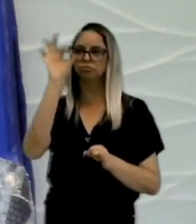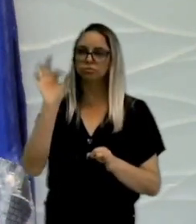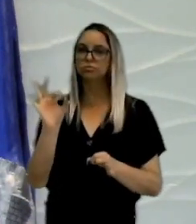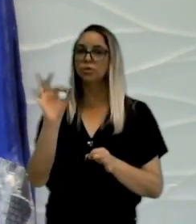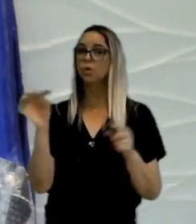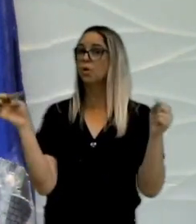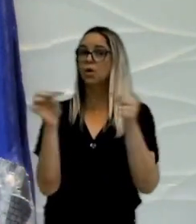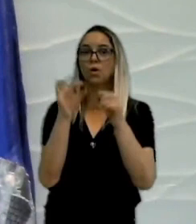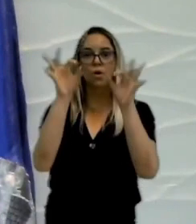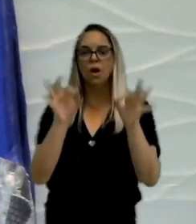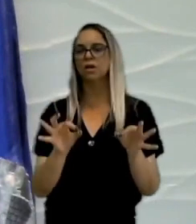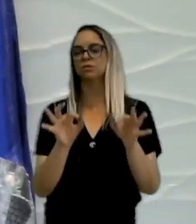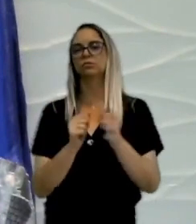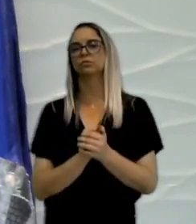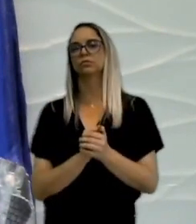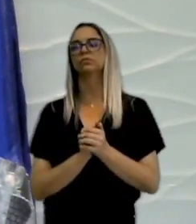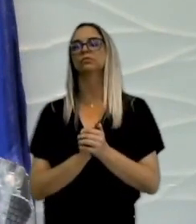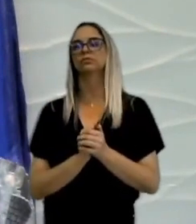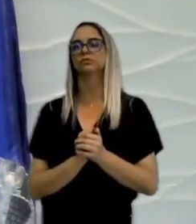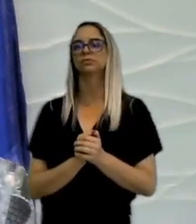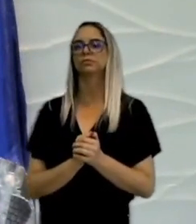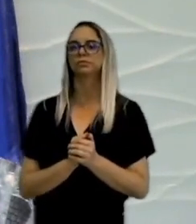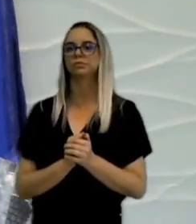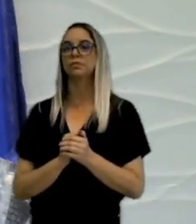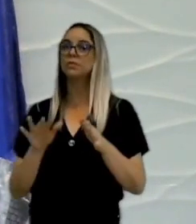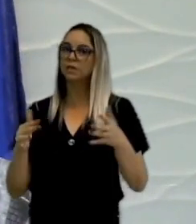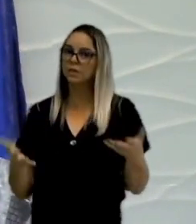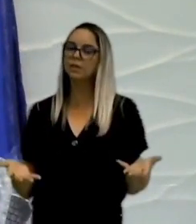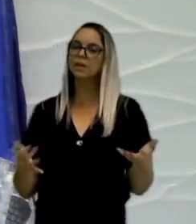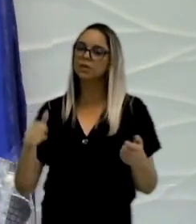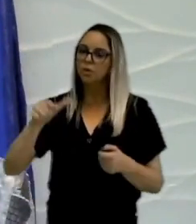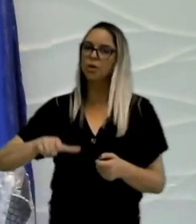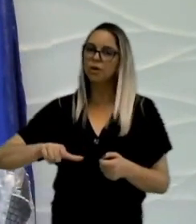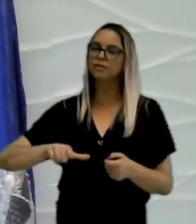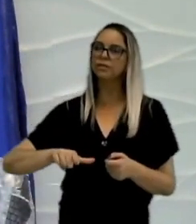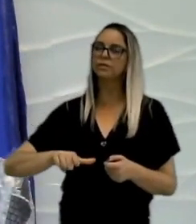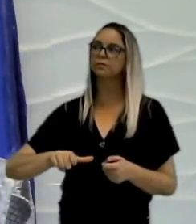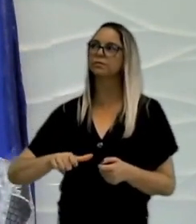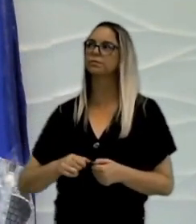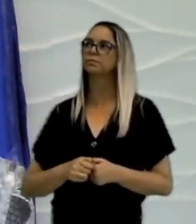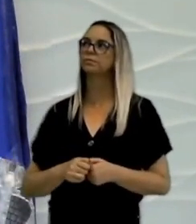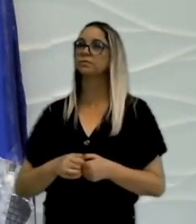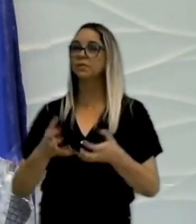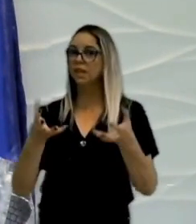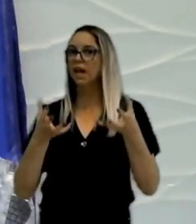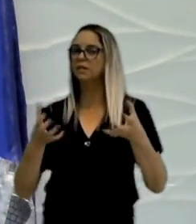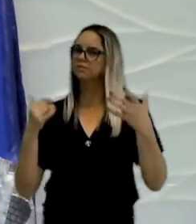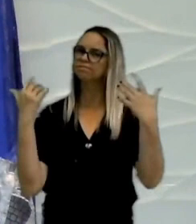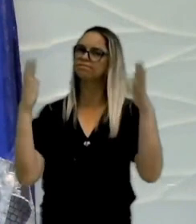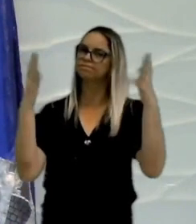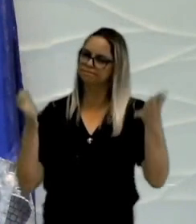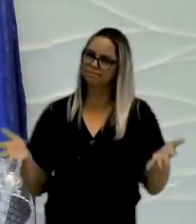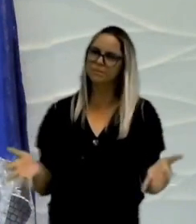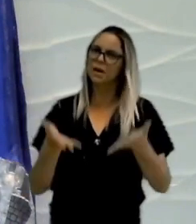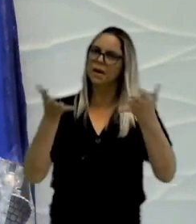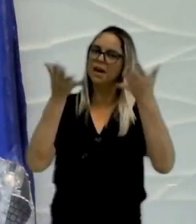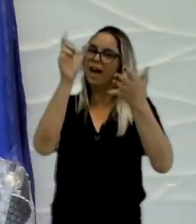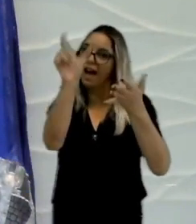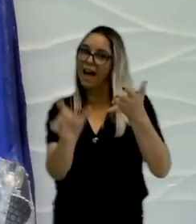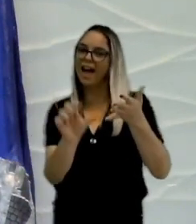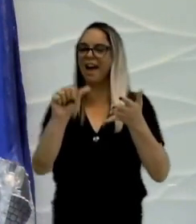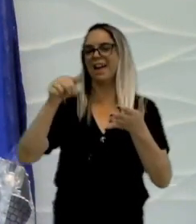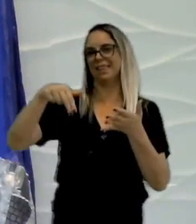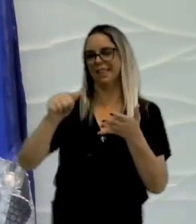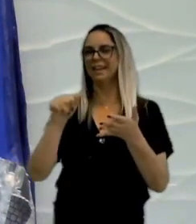e retroatividade. Então, quero mais uma vez aqui enaltecer, Ana Isabel, o trabalho que você tem feito à frente